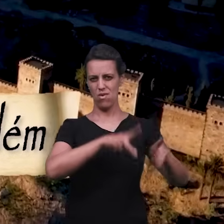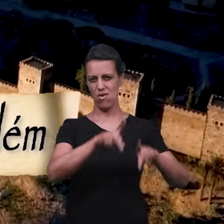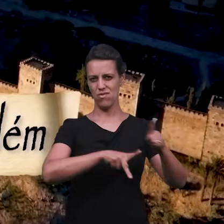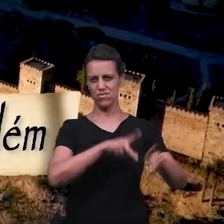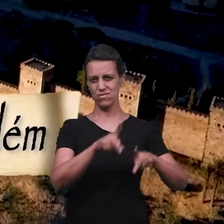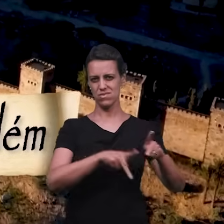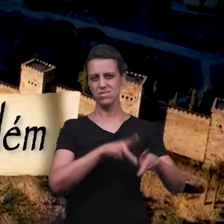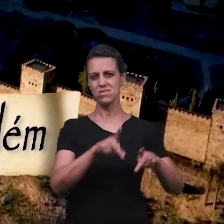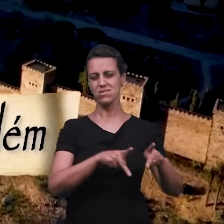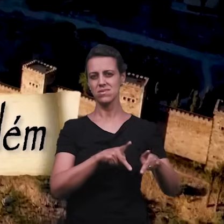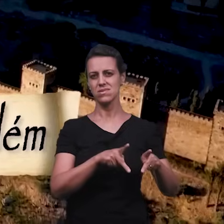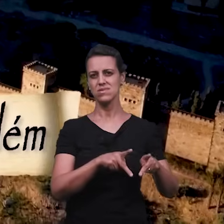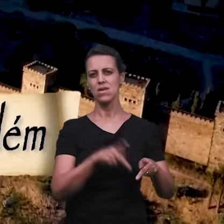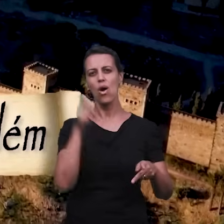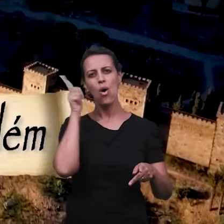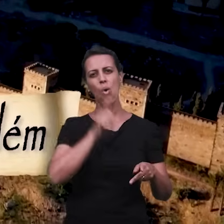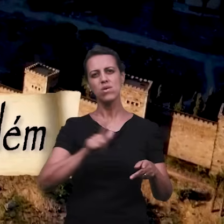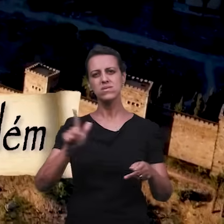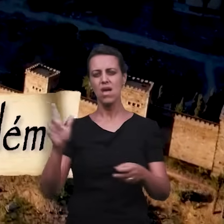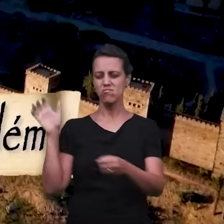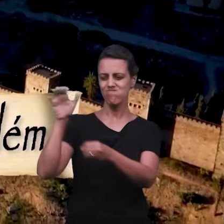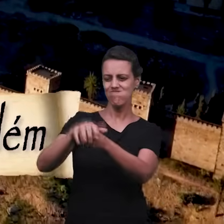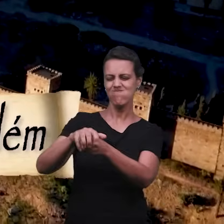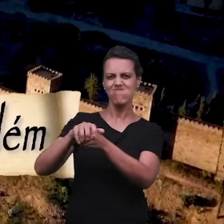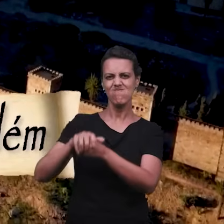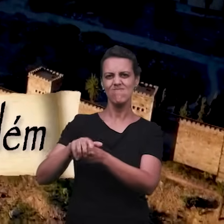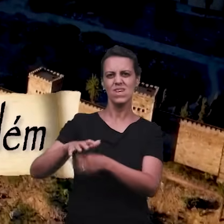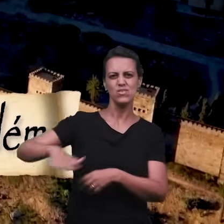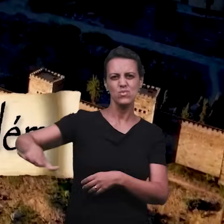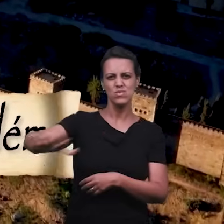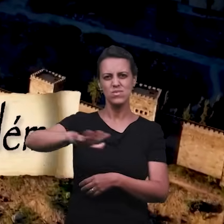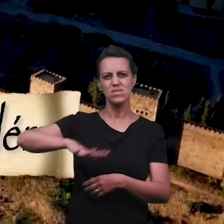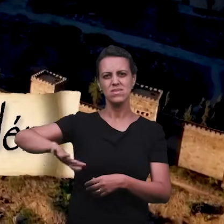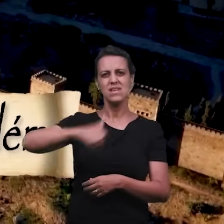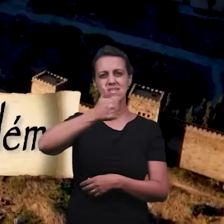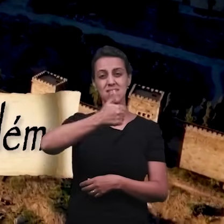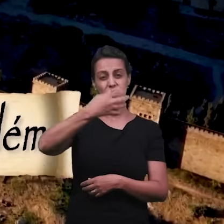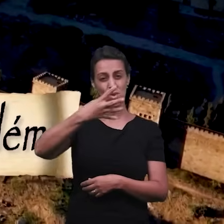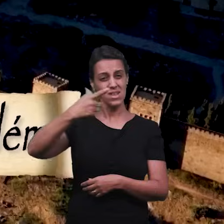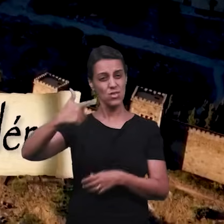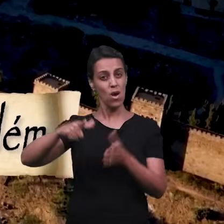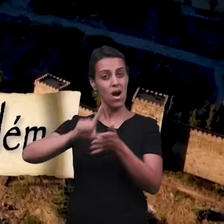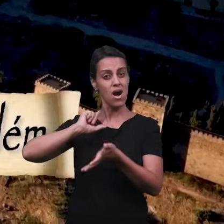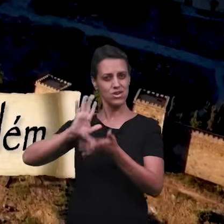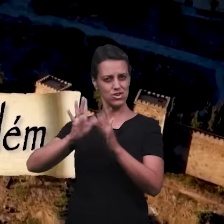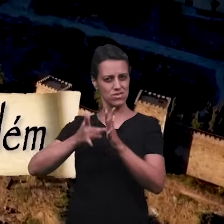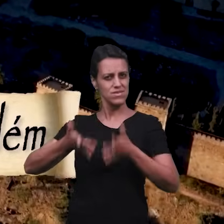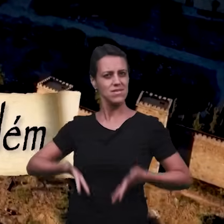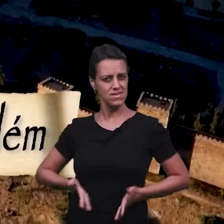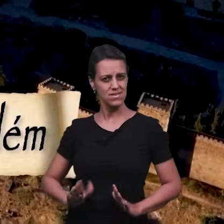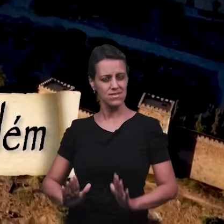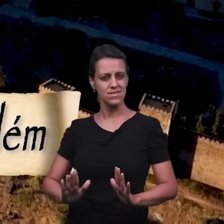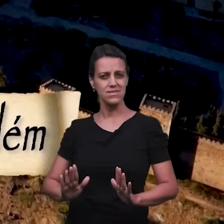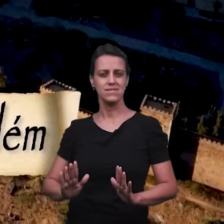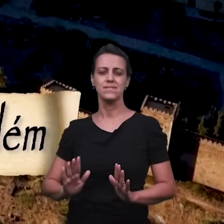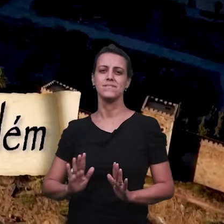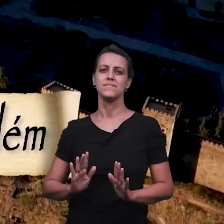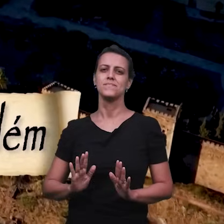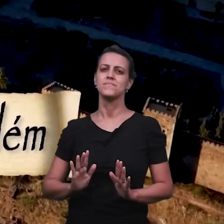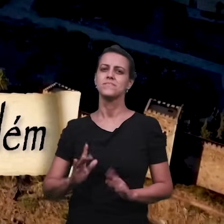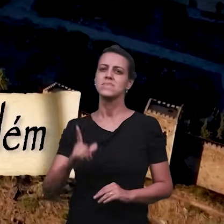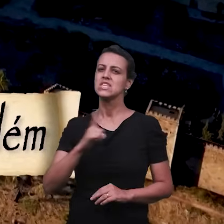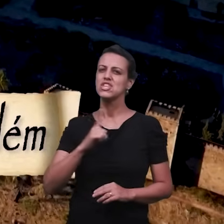seleucida enfraquece na região em 142 a.C., havendo vários